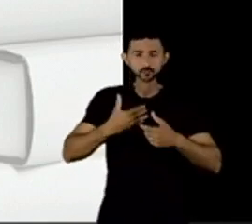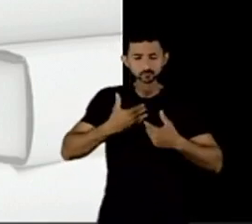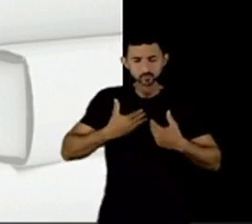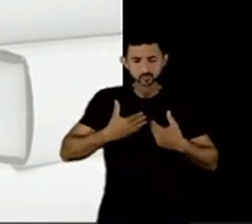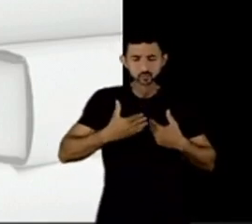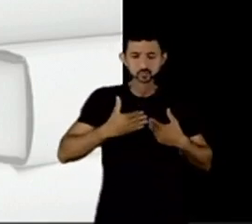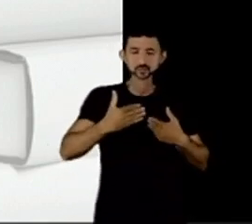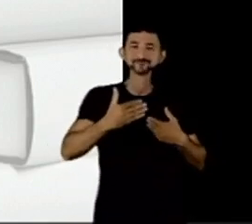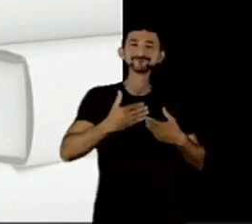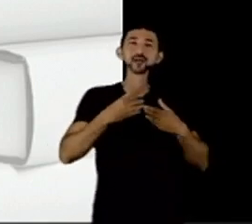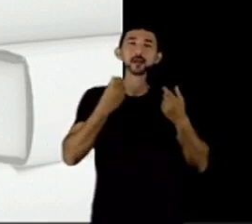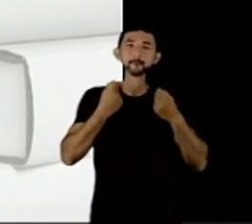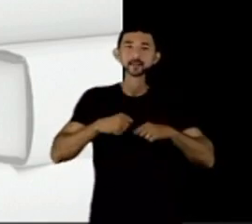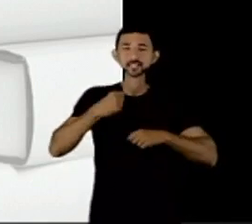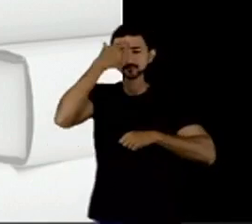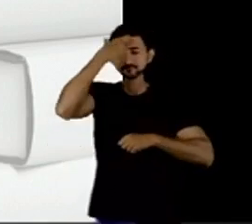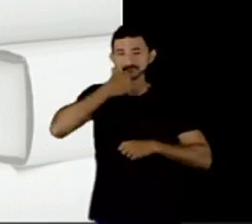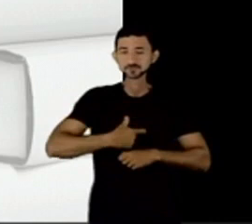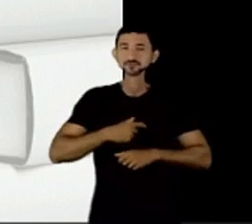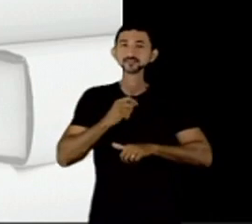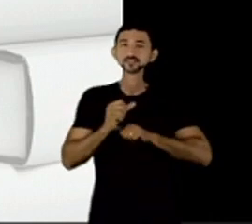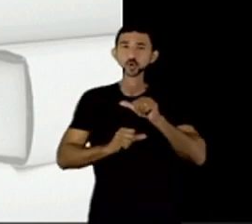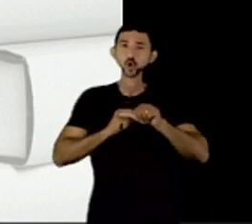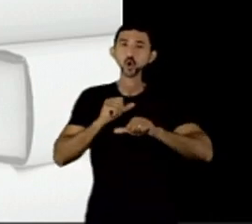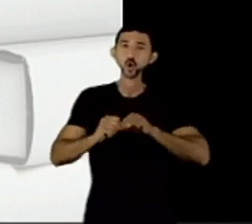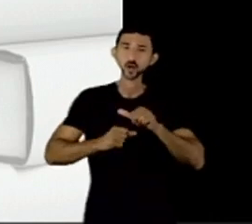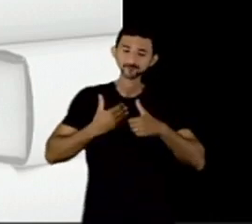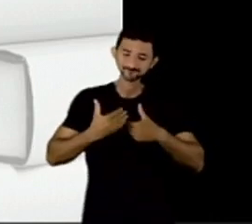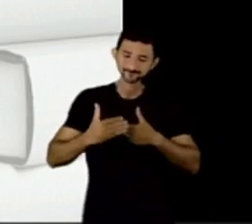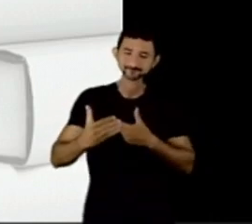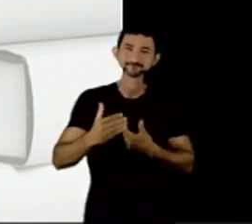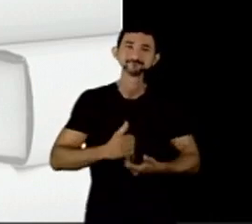nós precisávamos e precisamos ainda